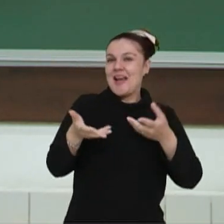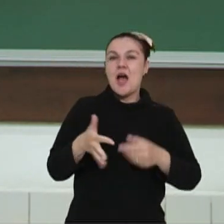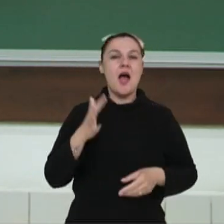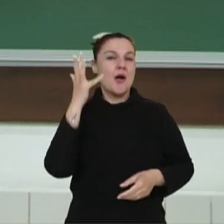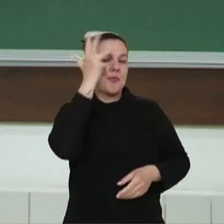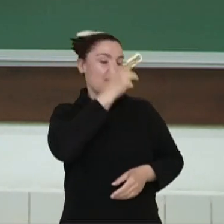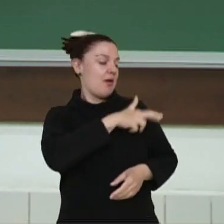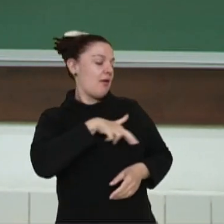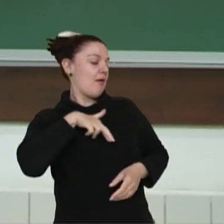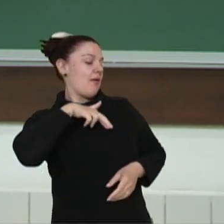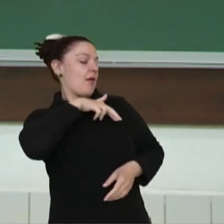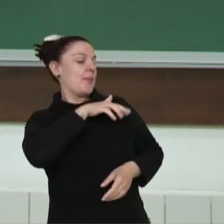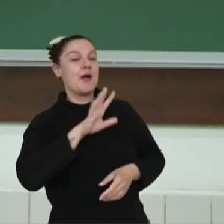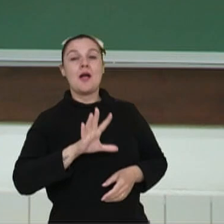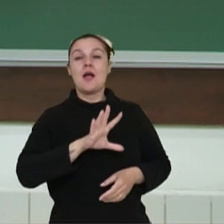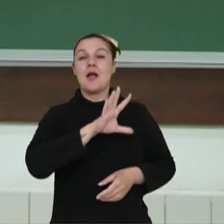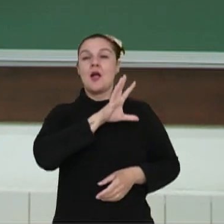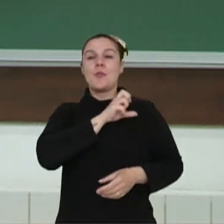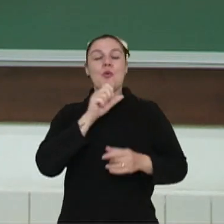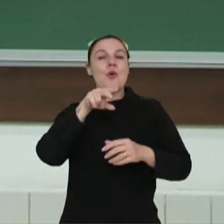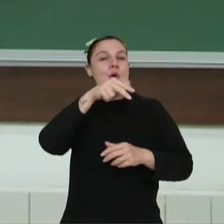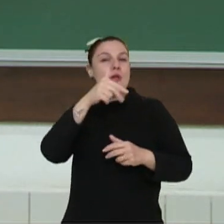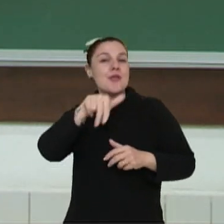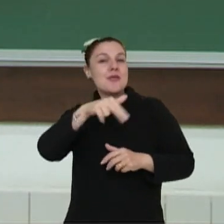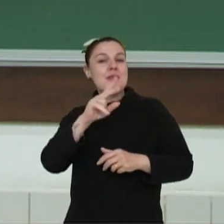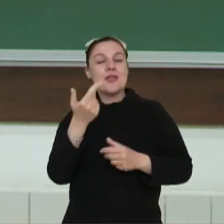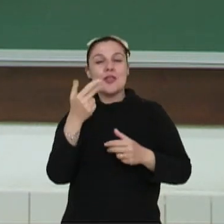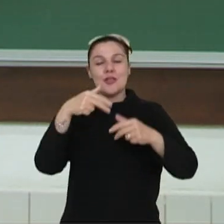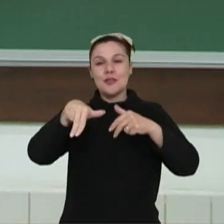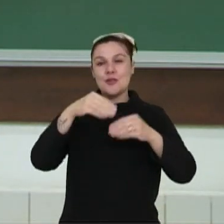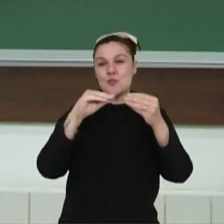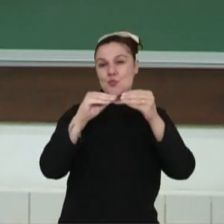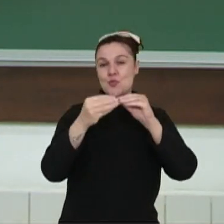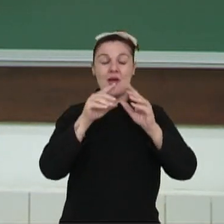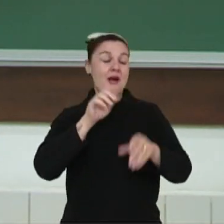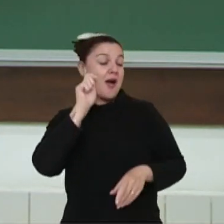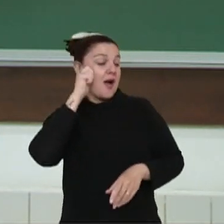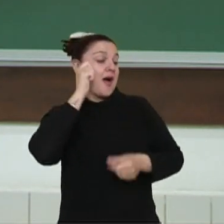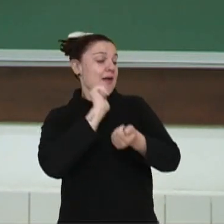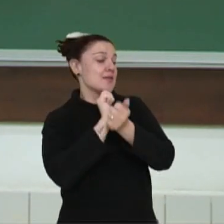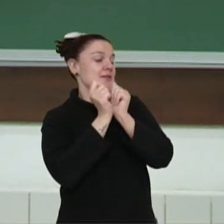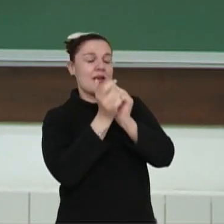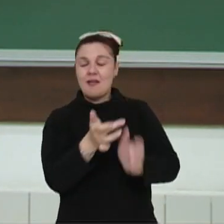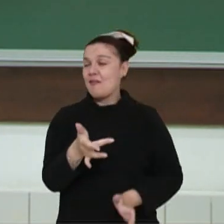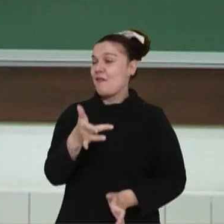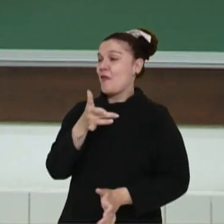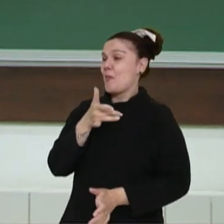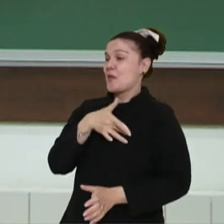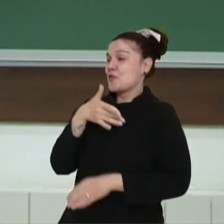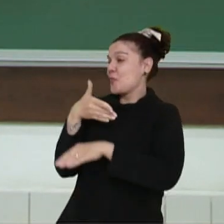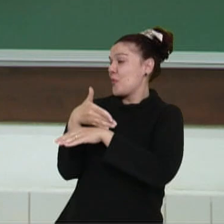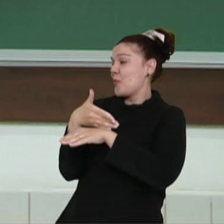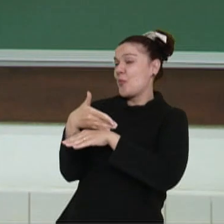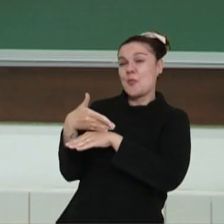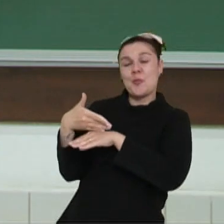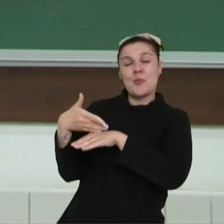coisa romântica, né? Como nas novelinhas, porque a escrava se apaixonou pelo branco